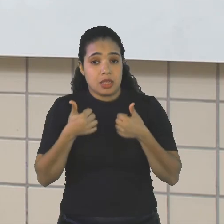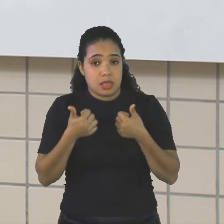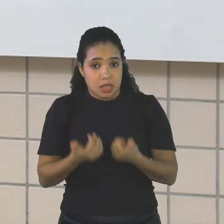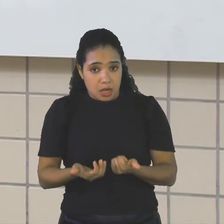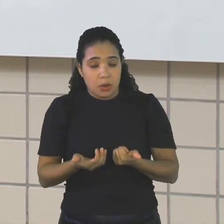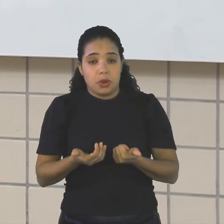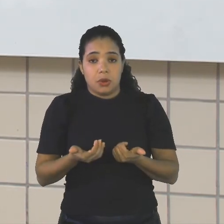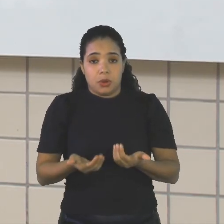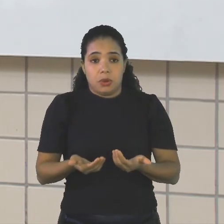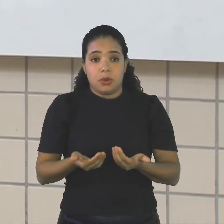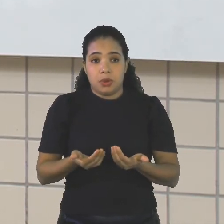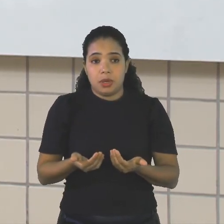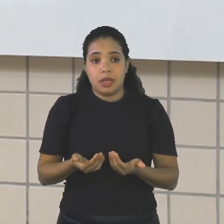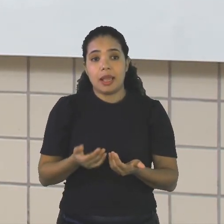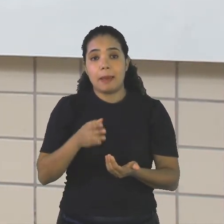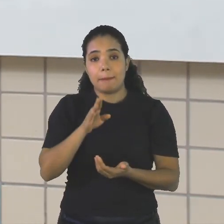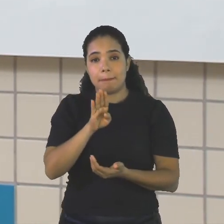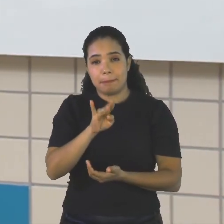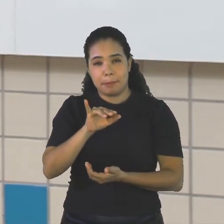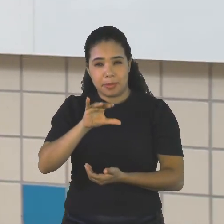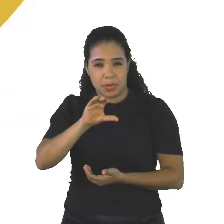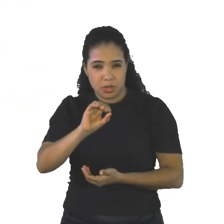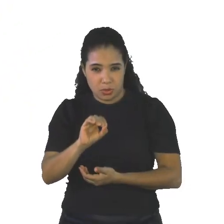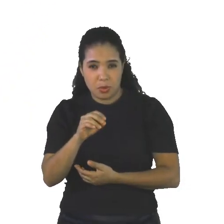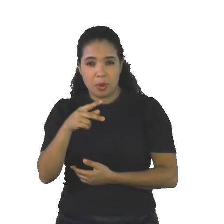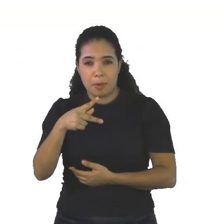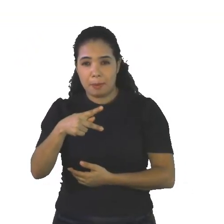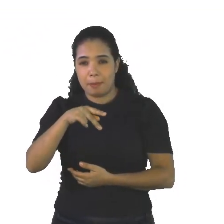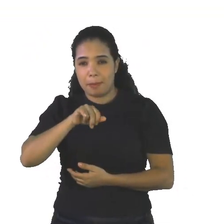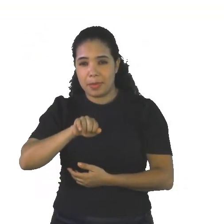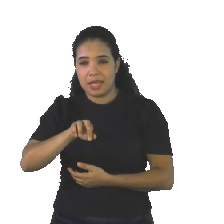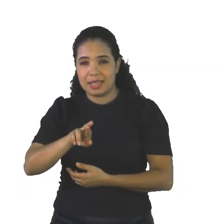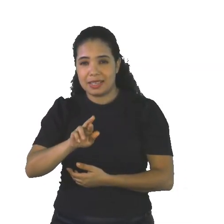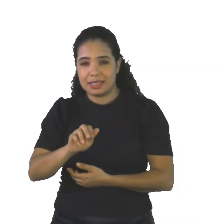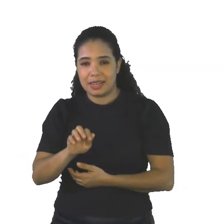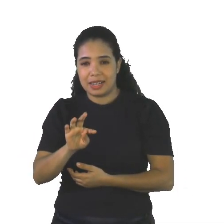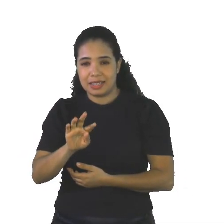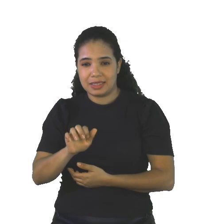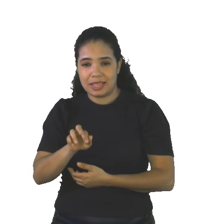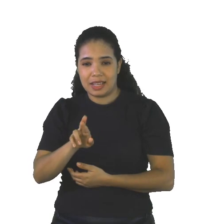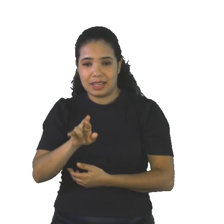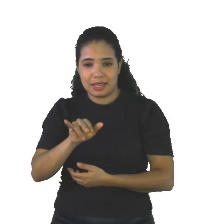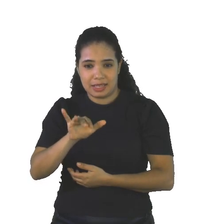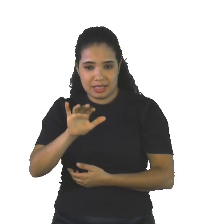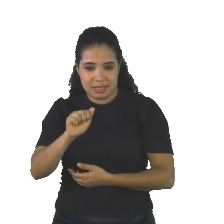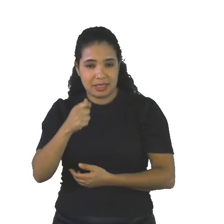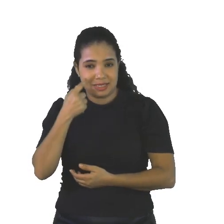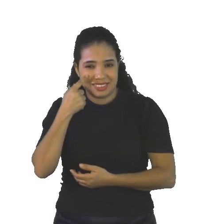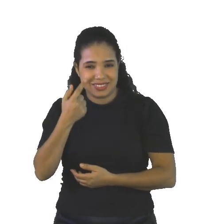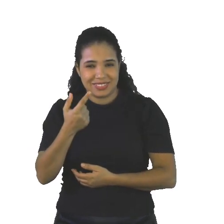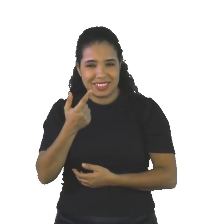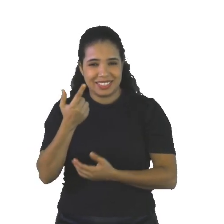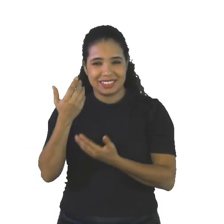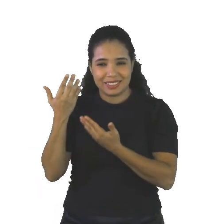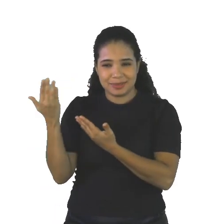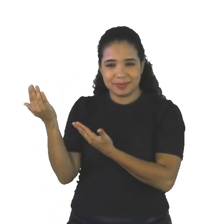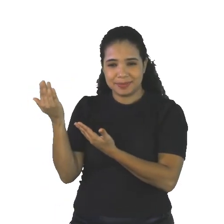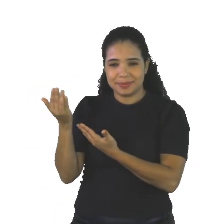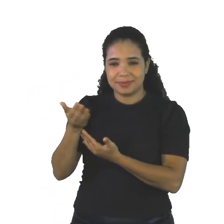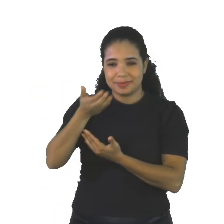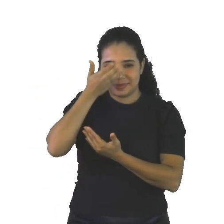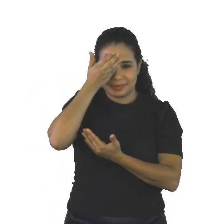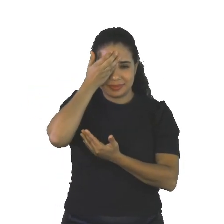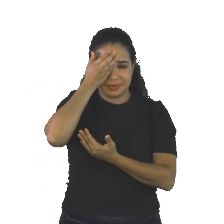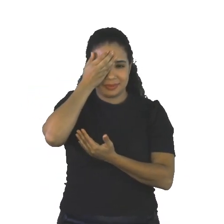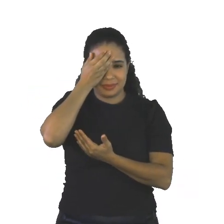a biopirataria. Bora lá para a tela de vocês. Vocês estão vendo aí que eu coloquei um meme da Naja, né, que aconteceu recentemente